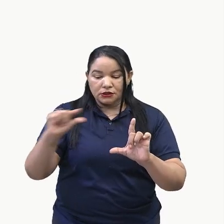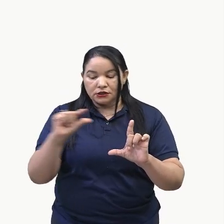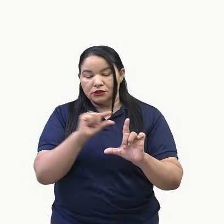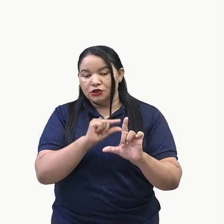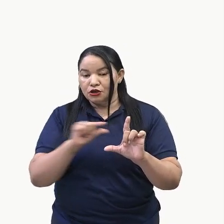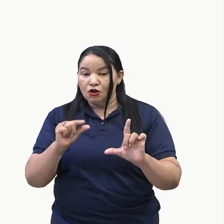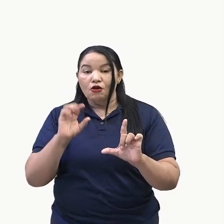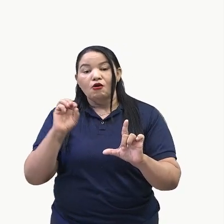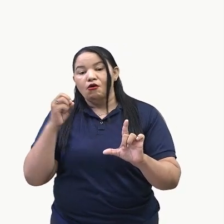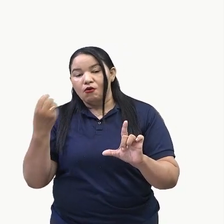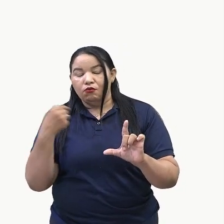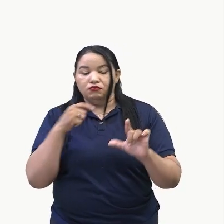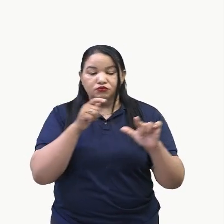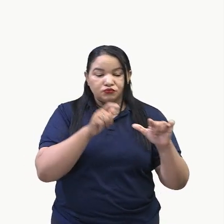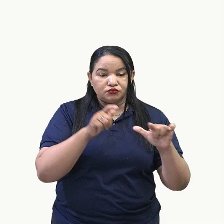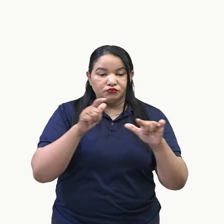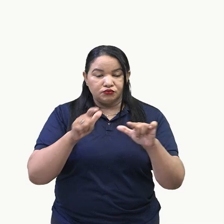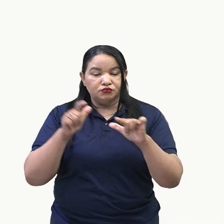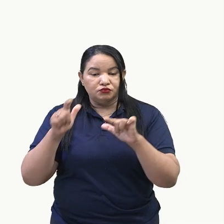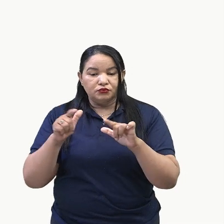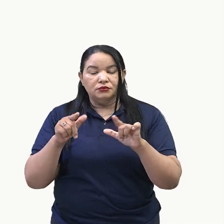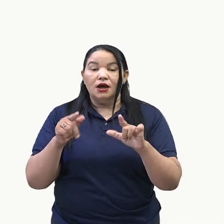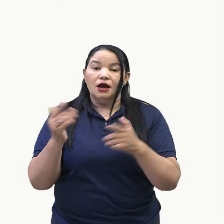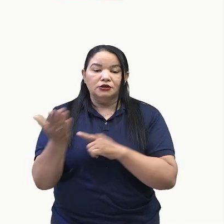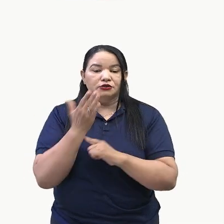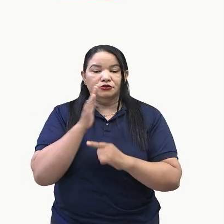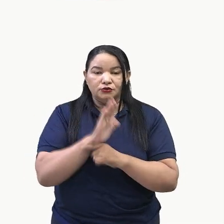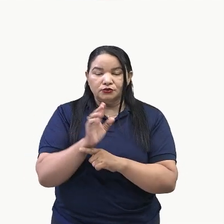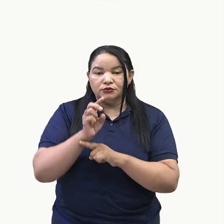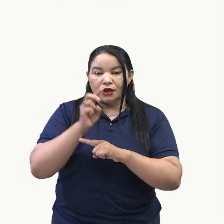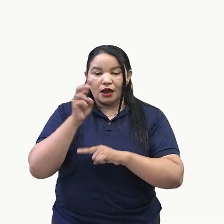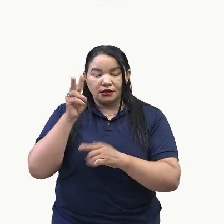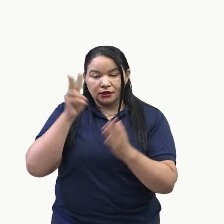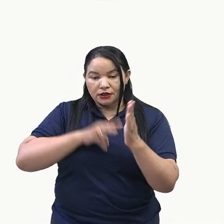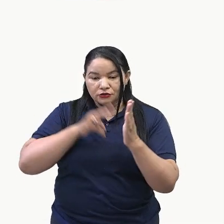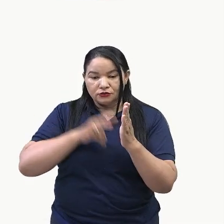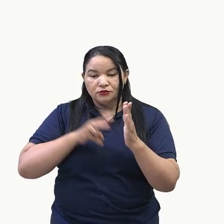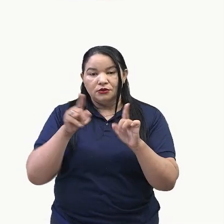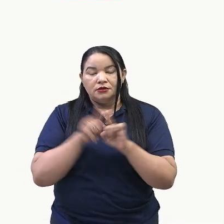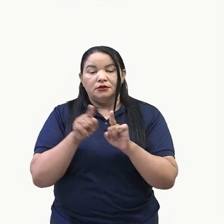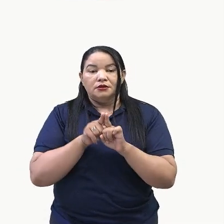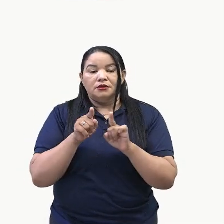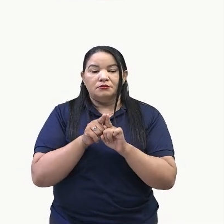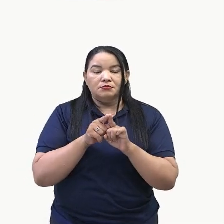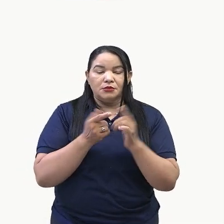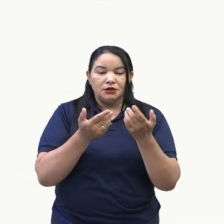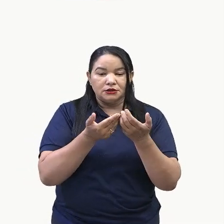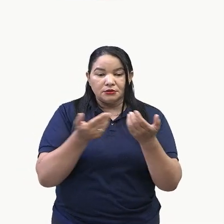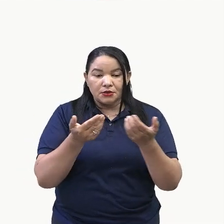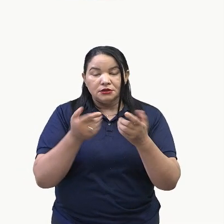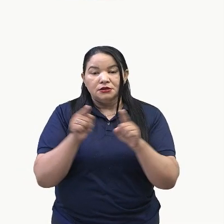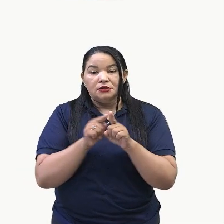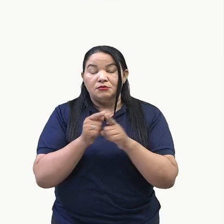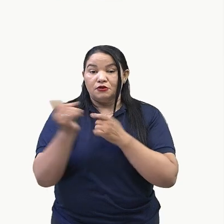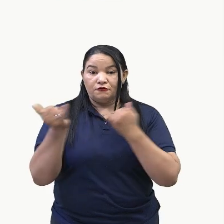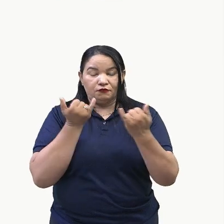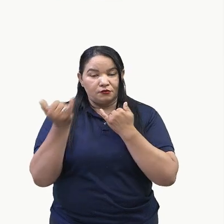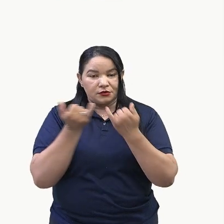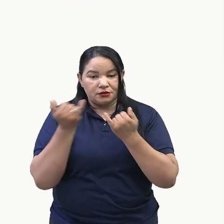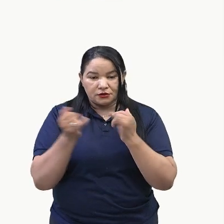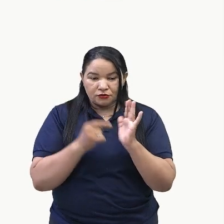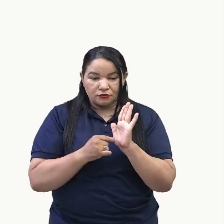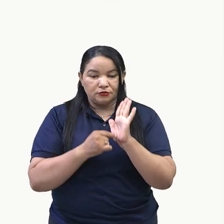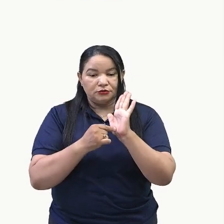facilita muito a leitura, a comparação e a interpretação das informações que serão